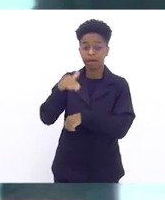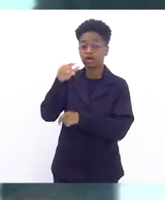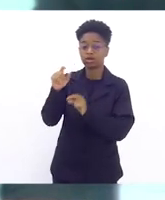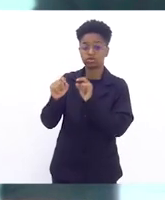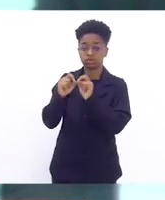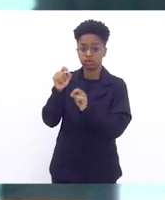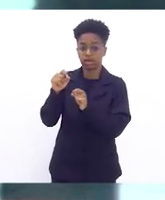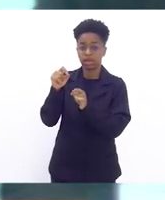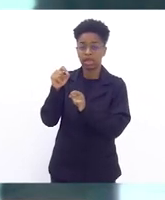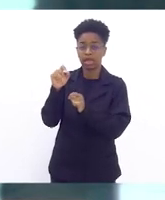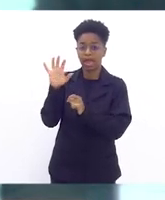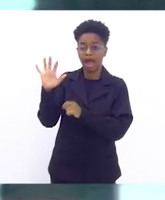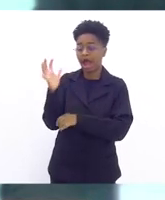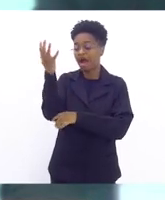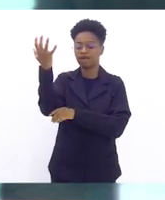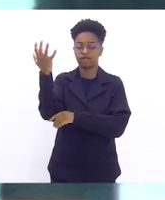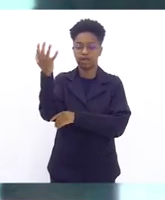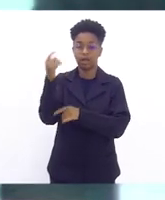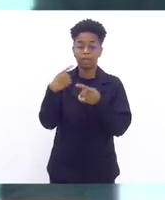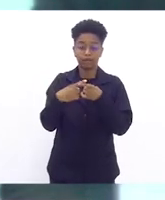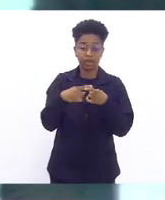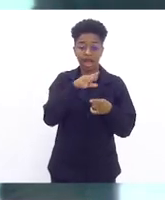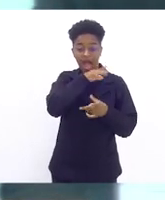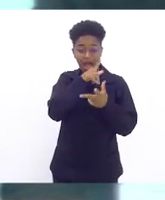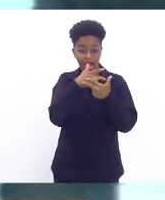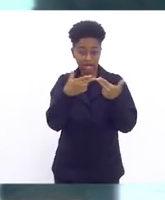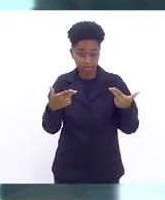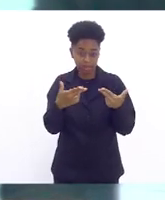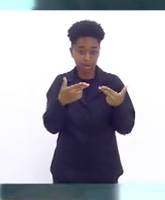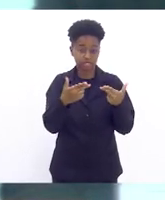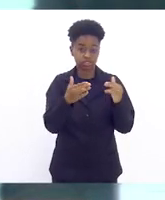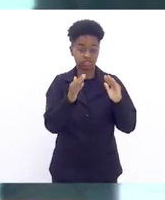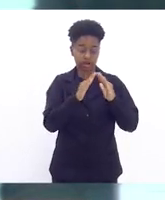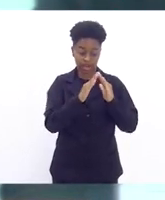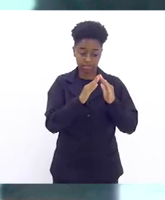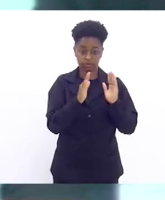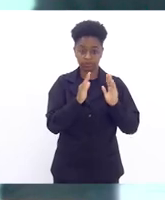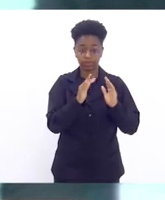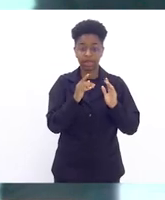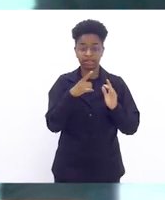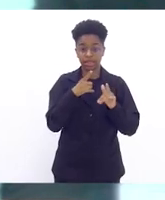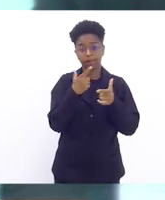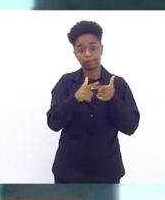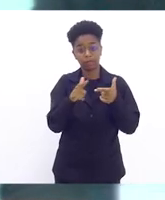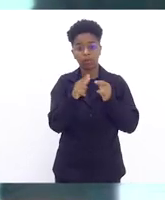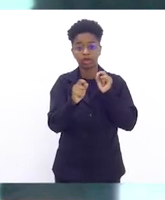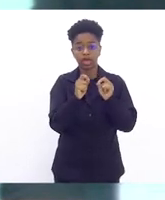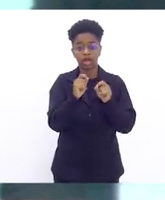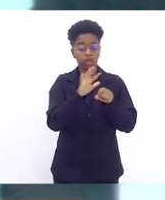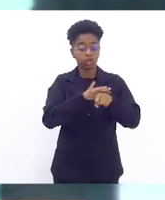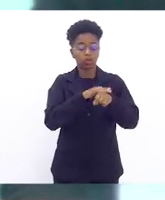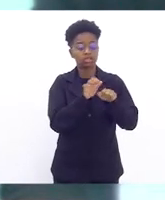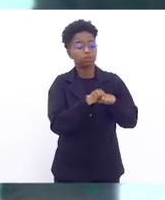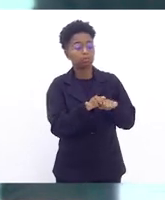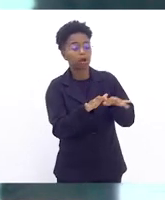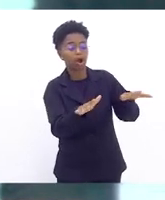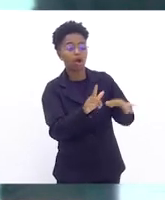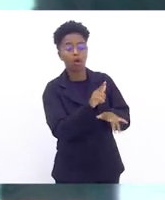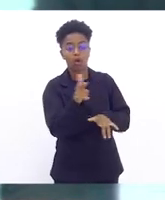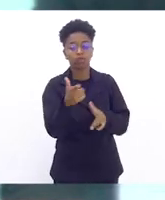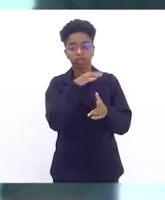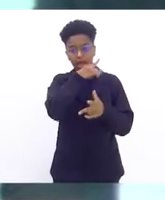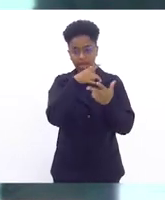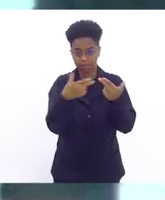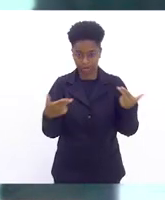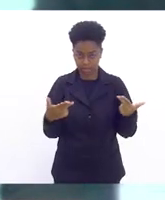a gente o animal doméstico que tem um problema de patológico de passar patologia ou com capa é problemas patológicos